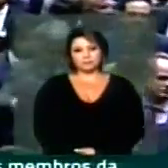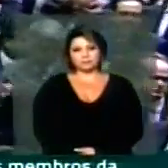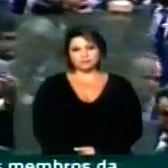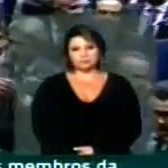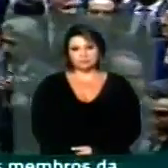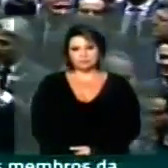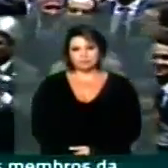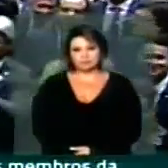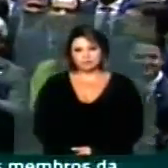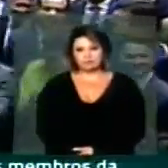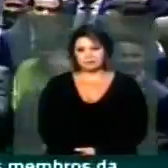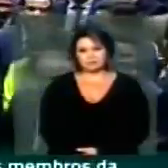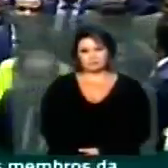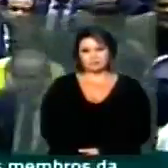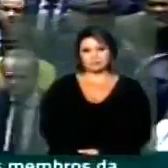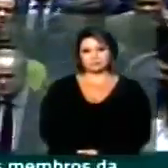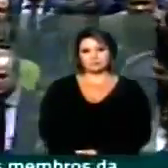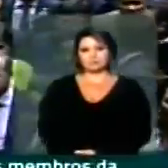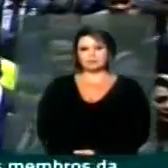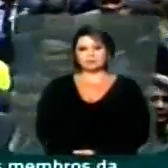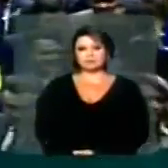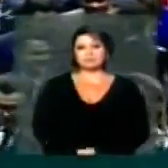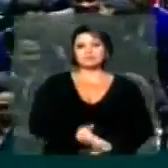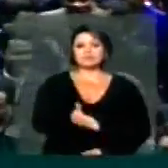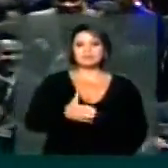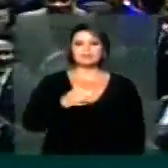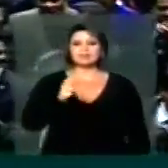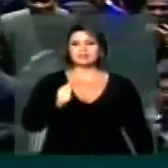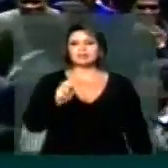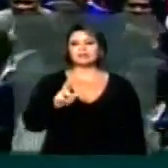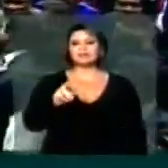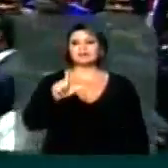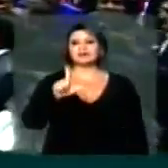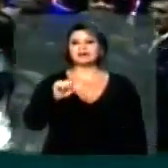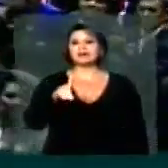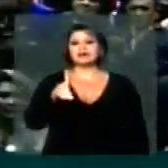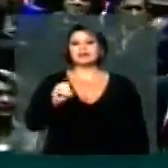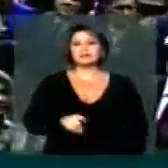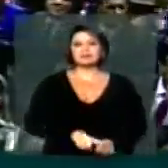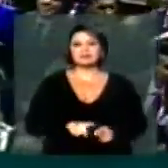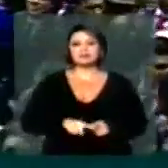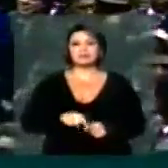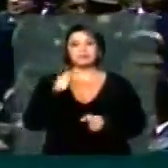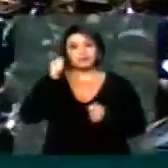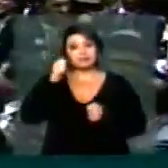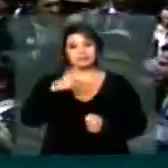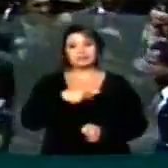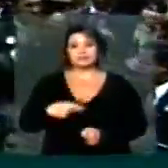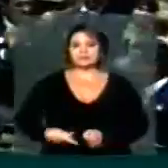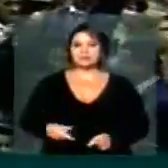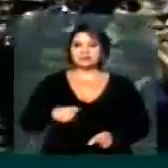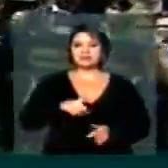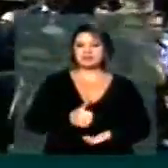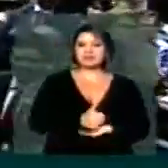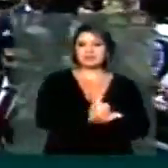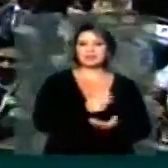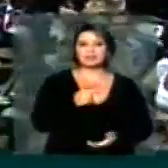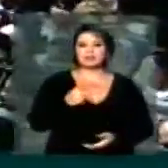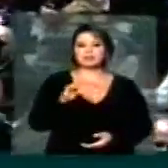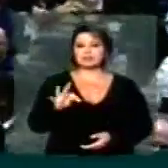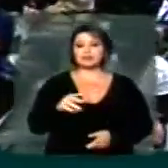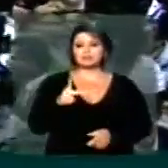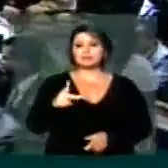Arlindo Quinalha, então, candidato do Partido dos Trabalhadores à presidência da Câmara dos Deputados. Ele tem apoio do PT,